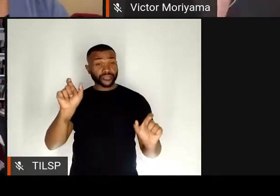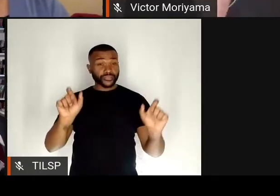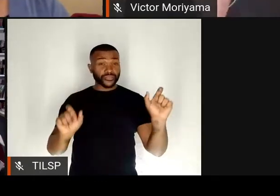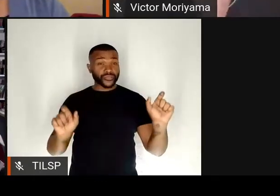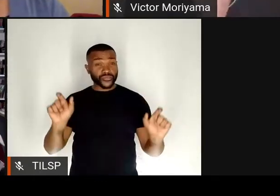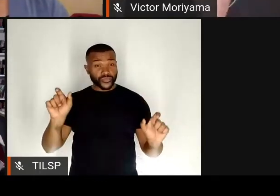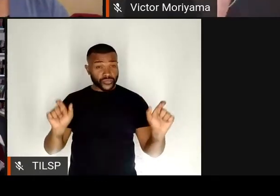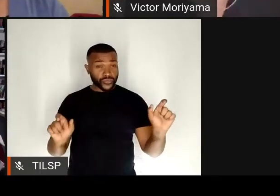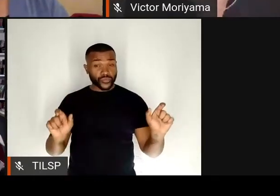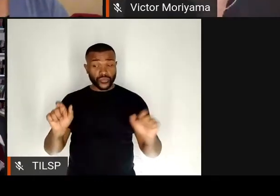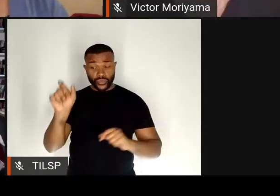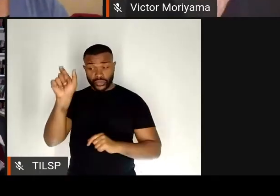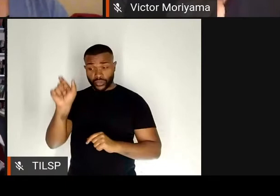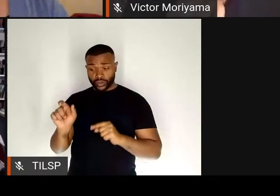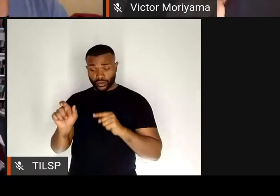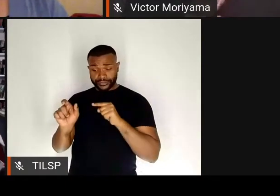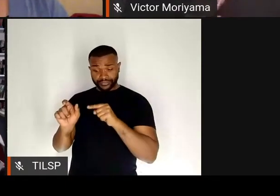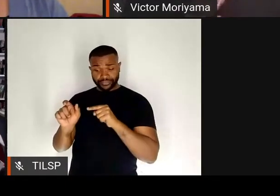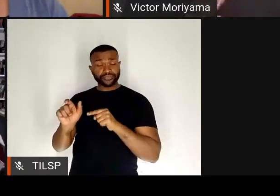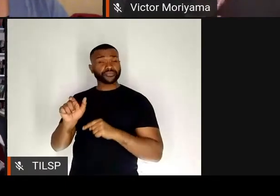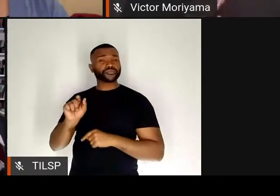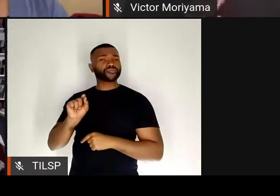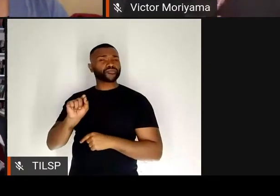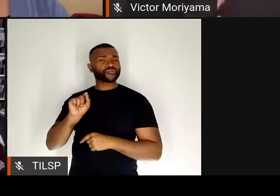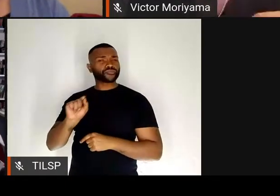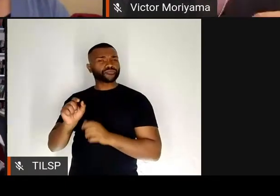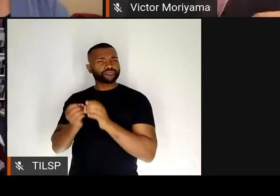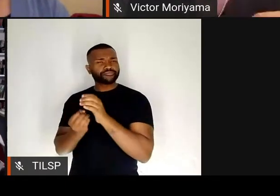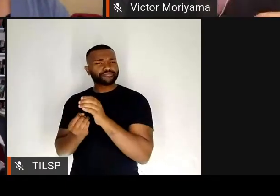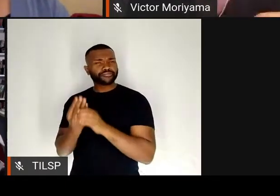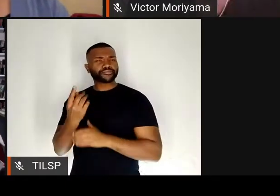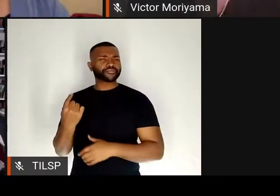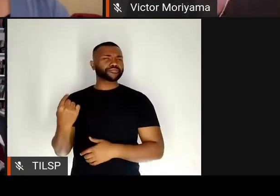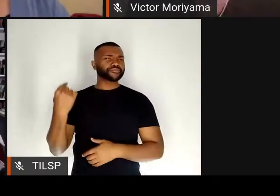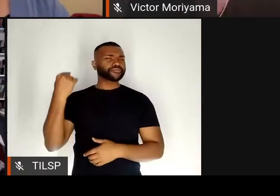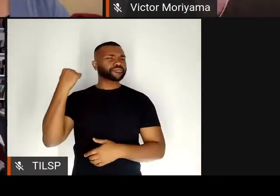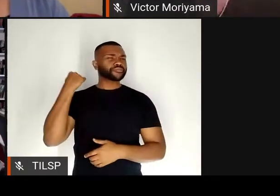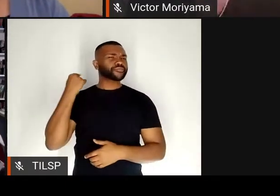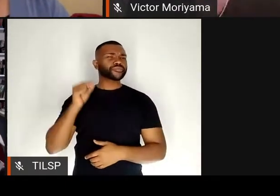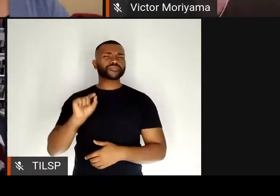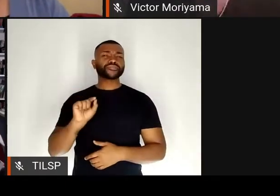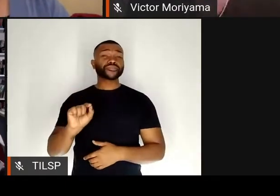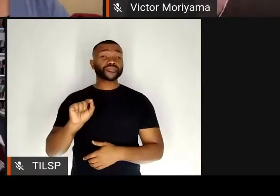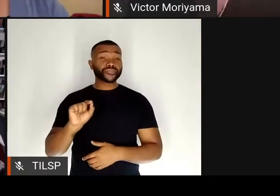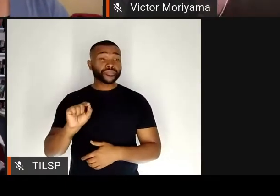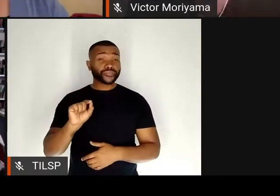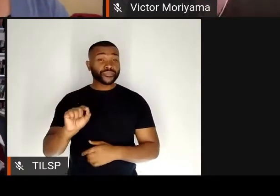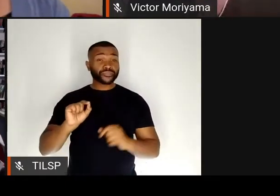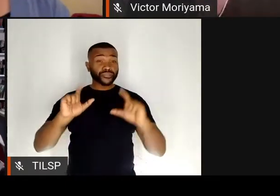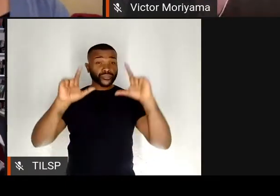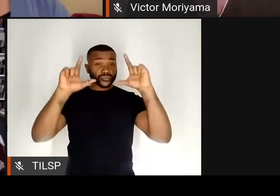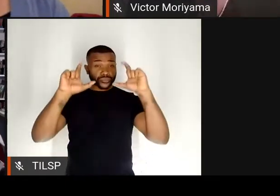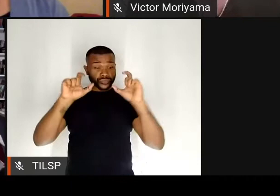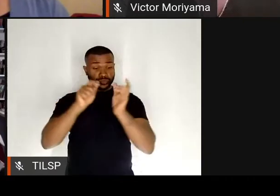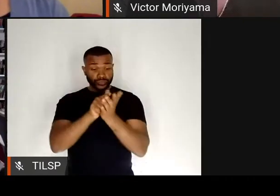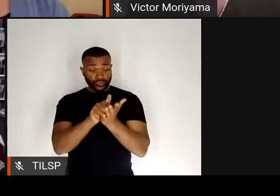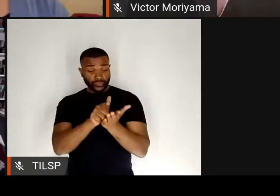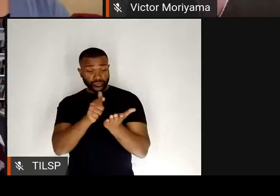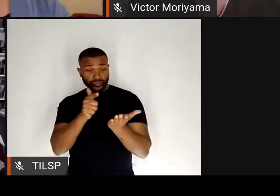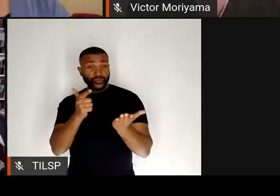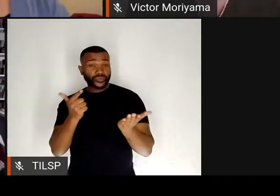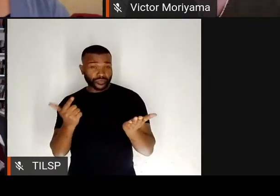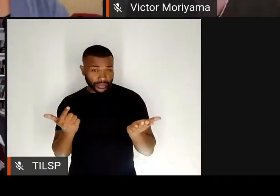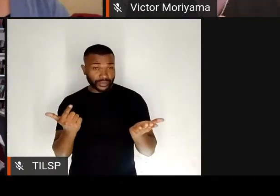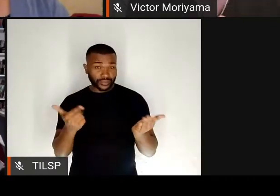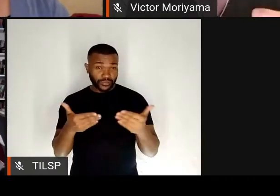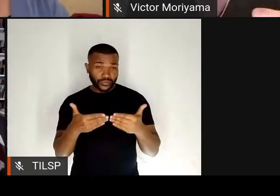personagem específico que estava se criando naquele momento, que é justamente o fotojornalista moderno. E daí a gente pode